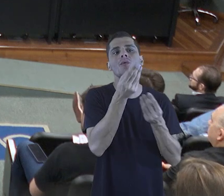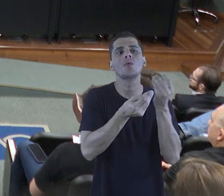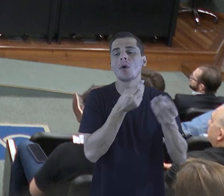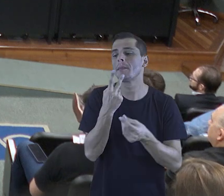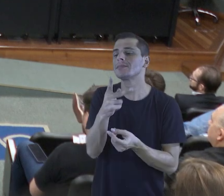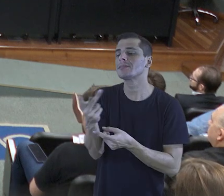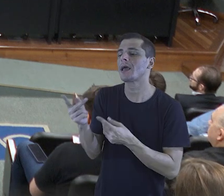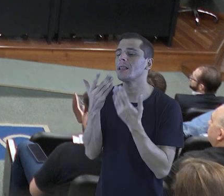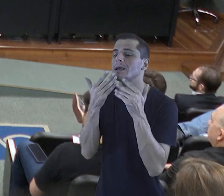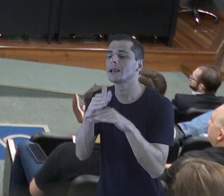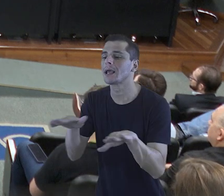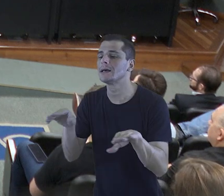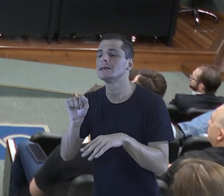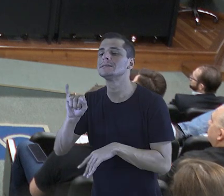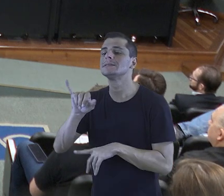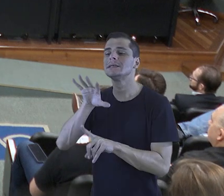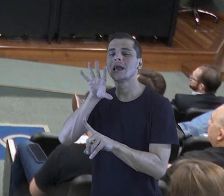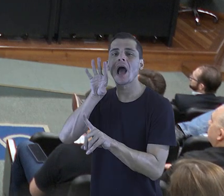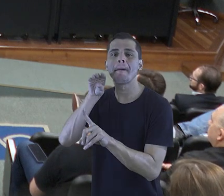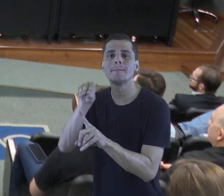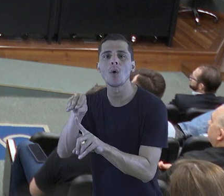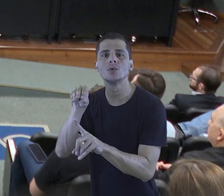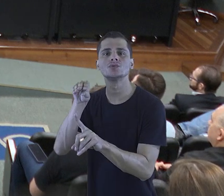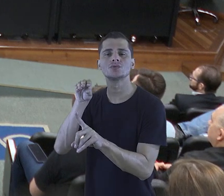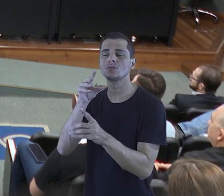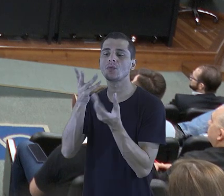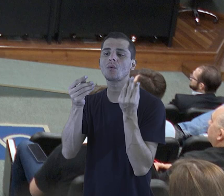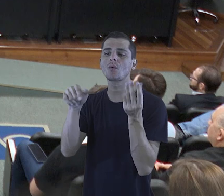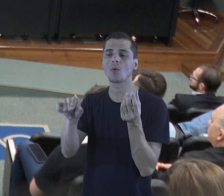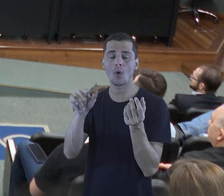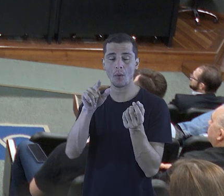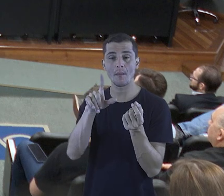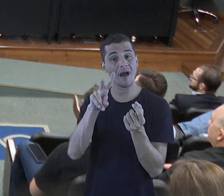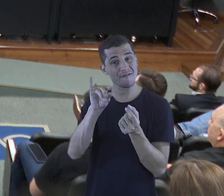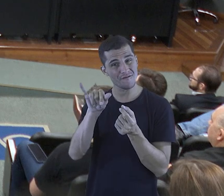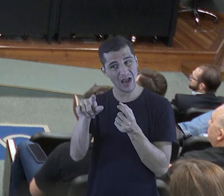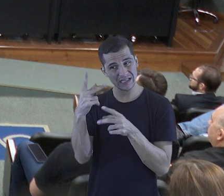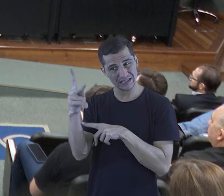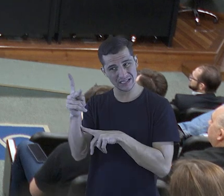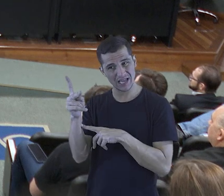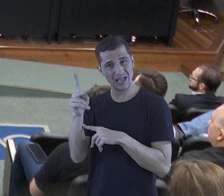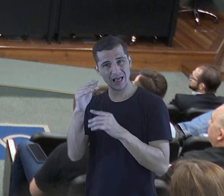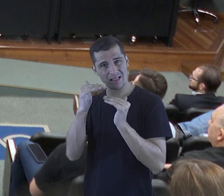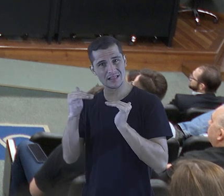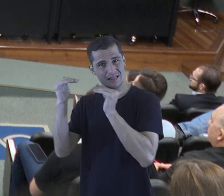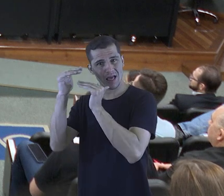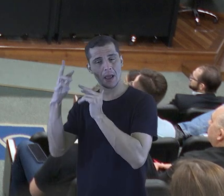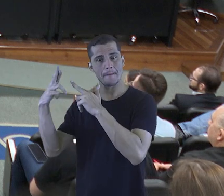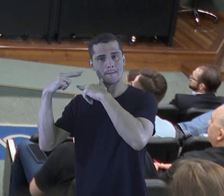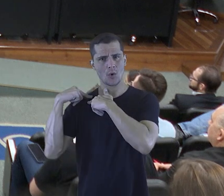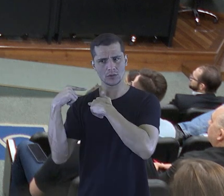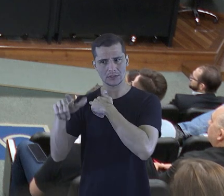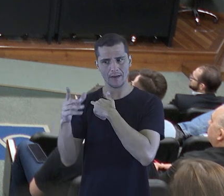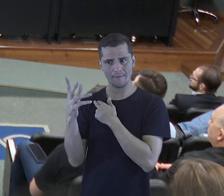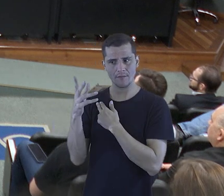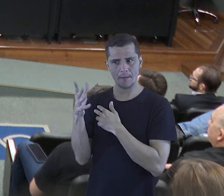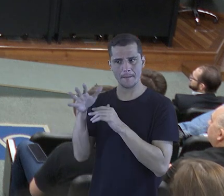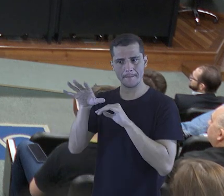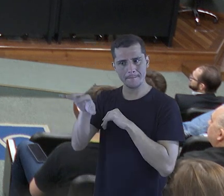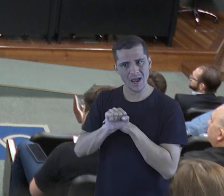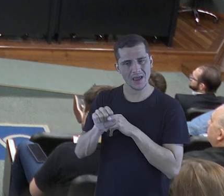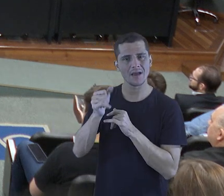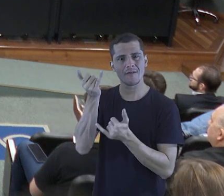dos pais. E aí, como é você vai fazer? Vai pegar autorização do responsável legal? Em alguns casos, você não tem nem como